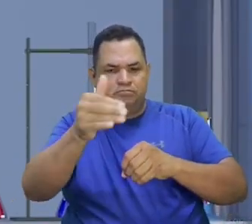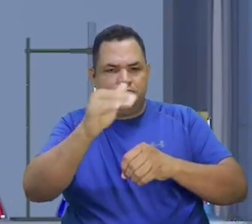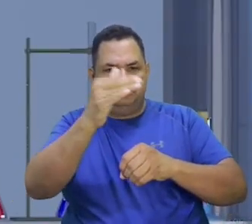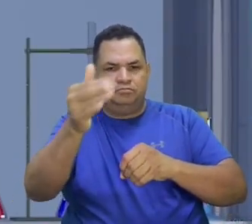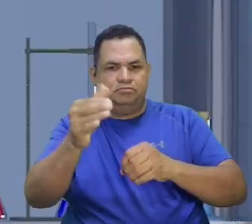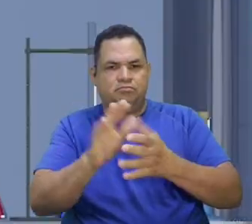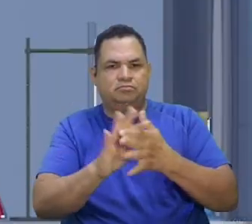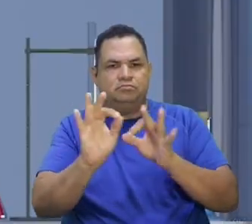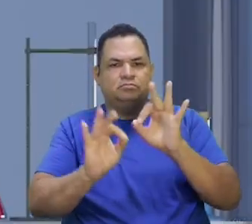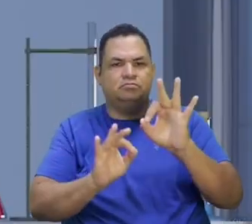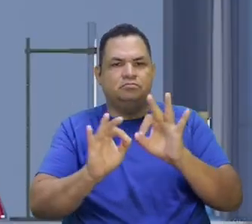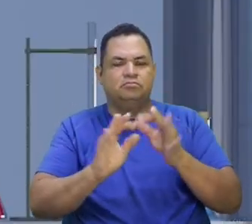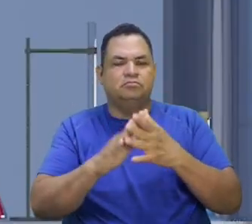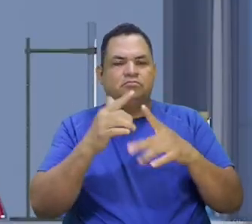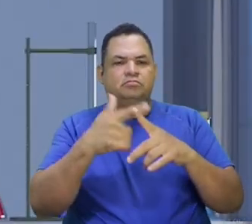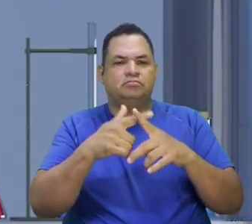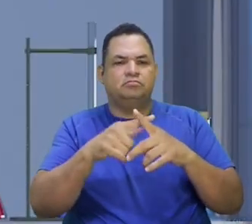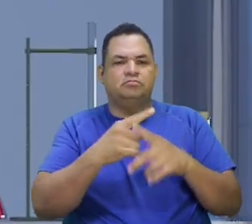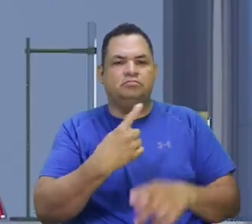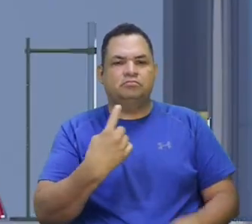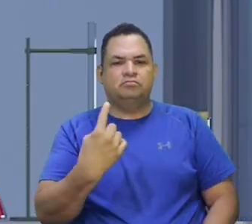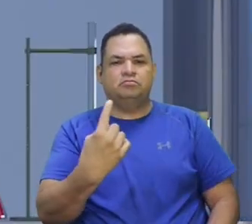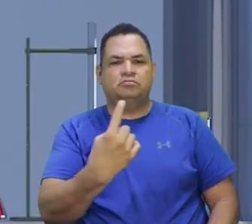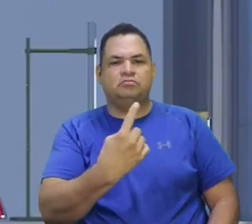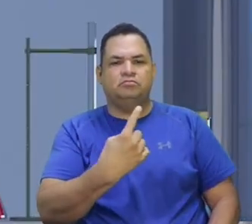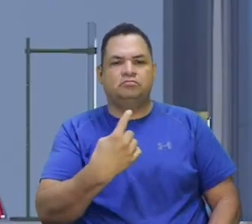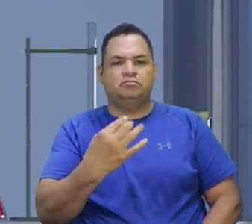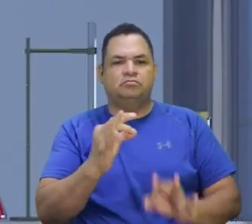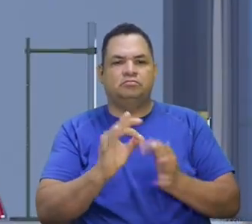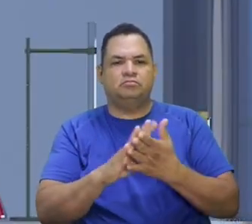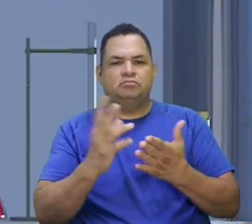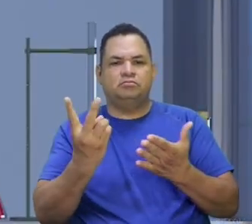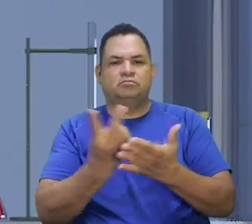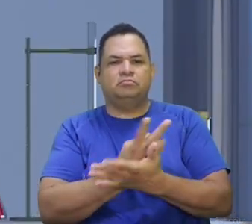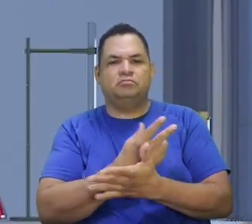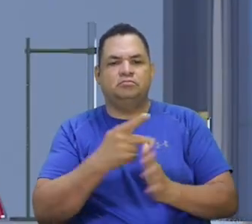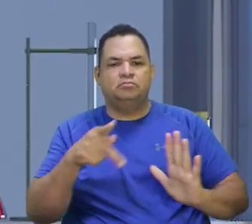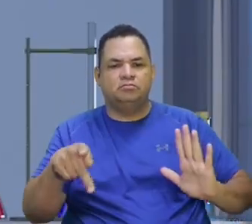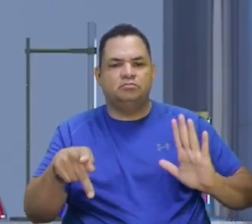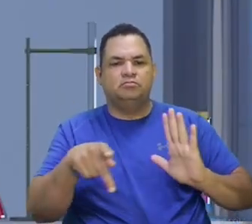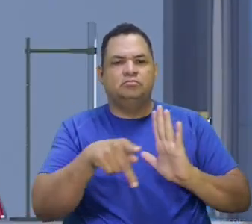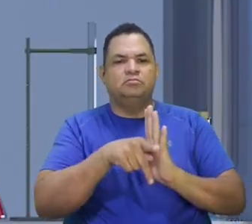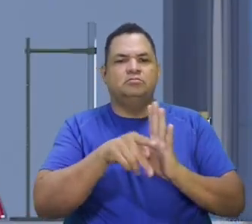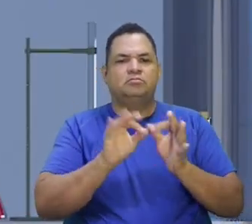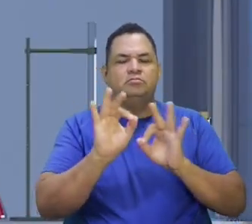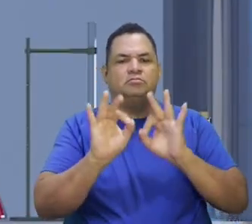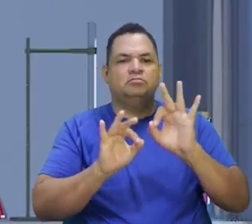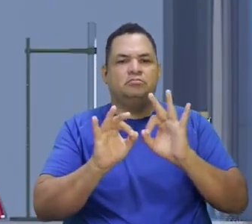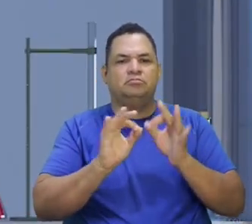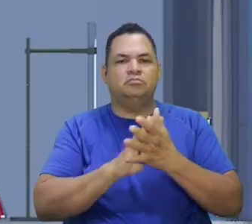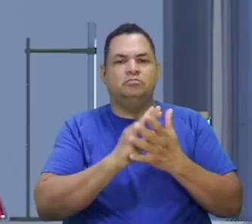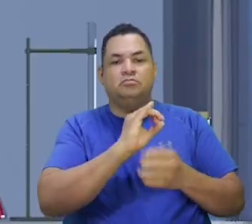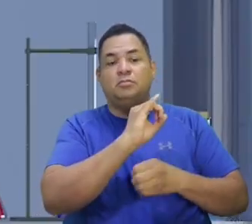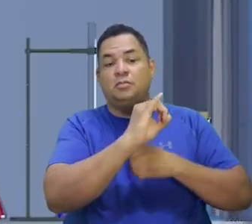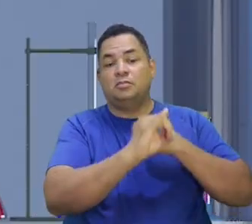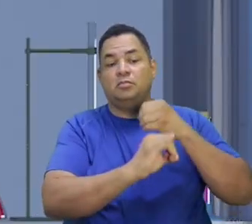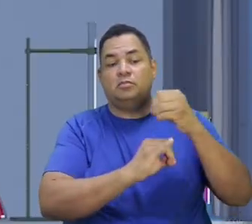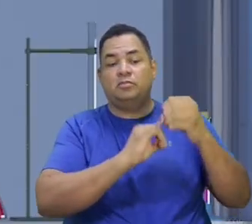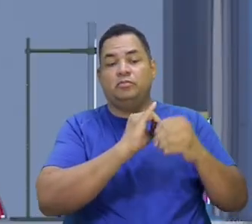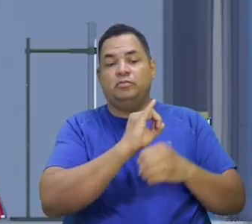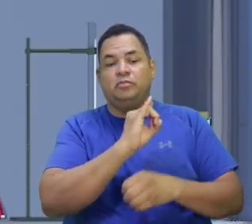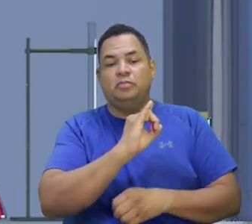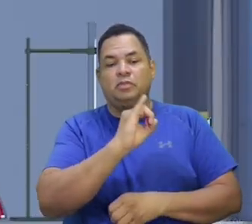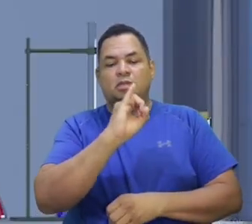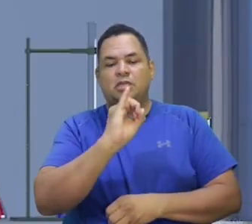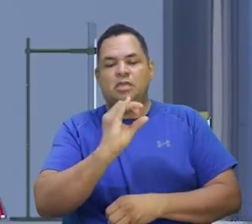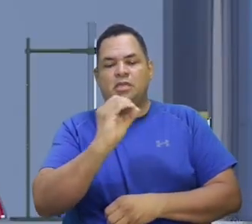para essas espécies, porque nós temos uma situação muito particular em relação aos íons. Não